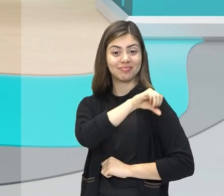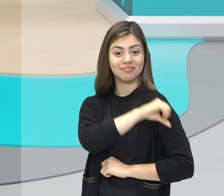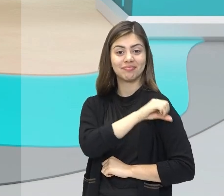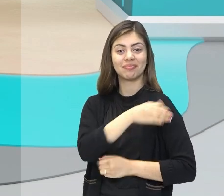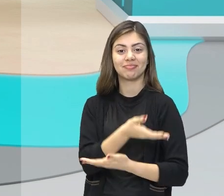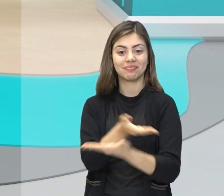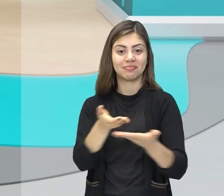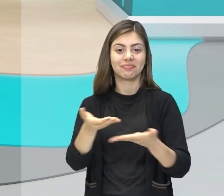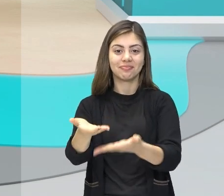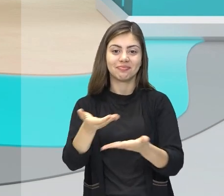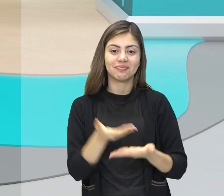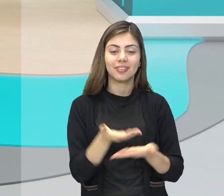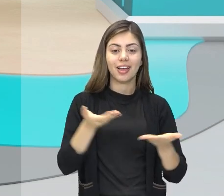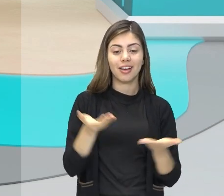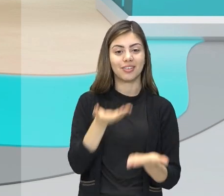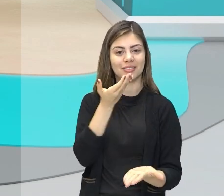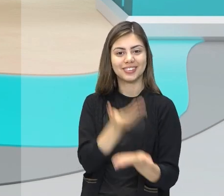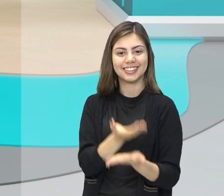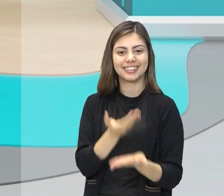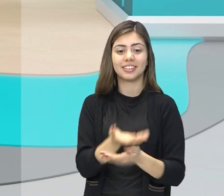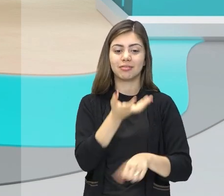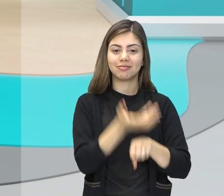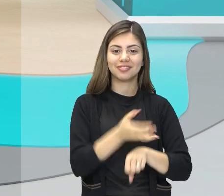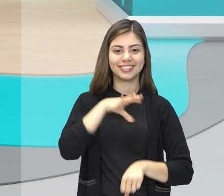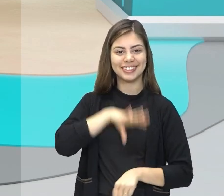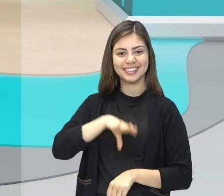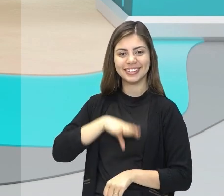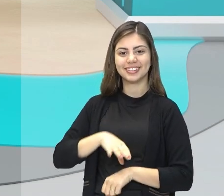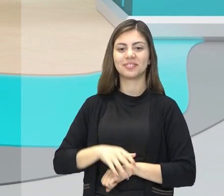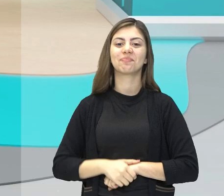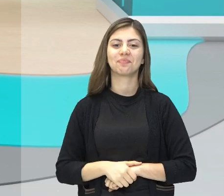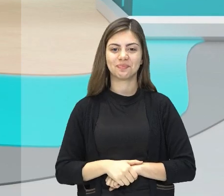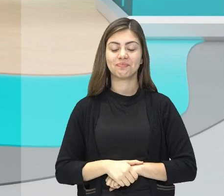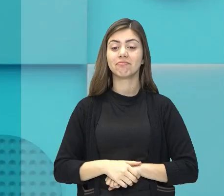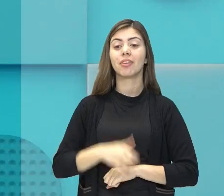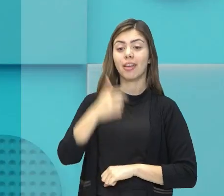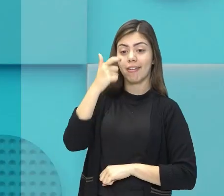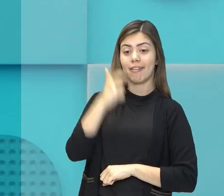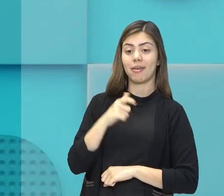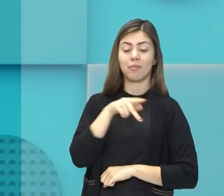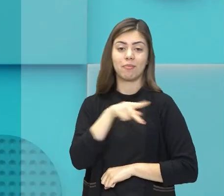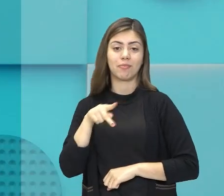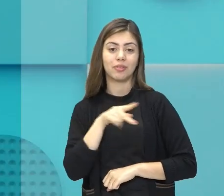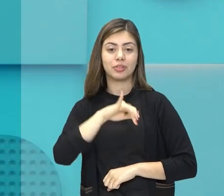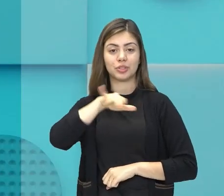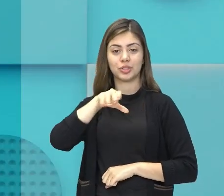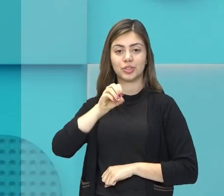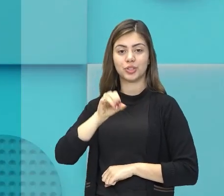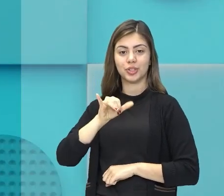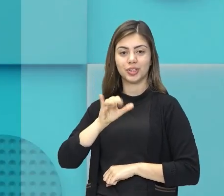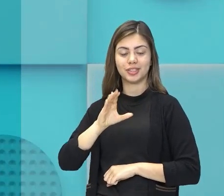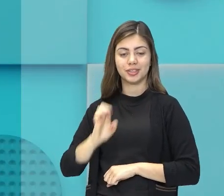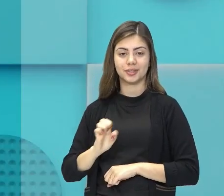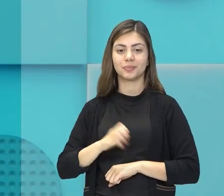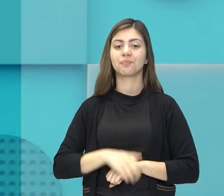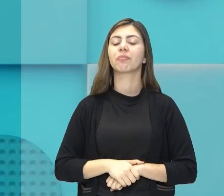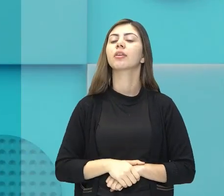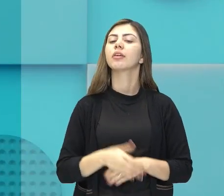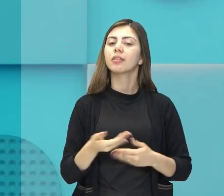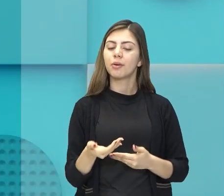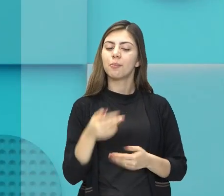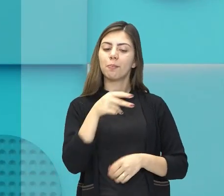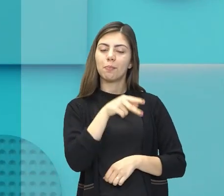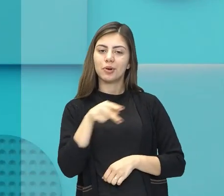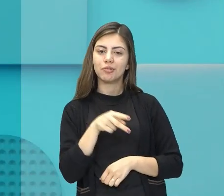alunos, sejam bem-vindos a esta aula de língua portuguesa. Eu sou a professora Joyce Martins,